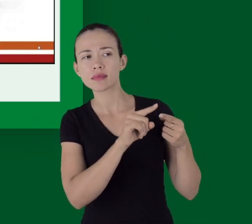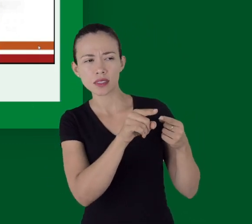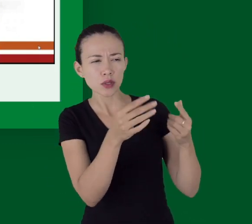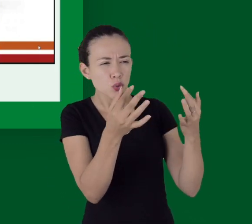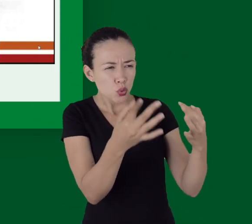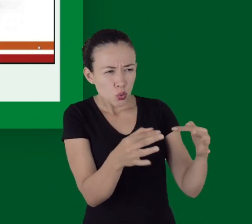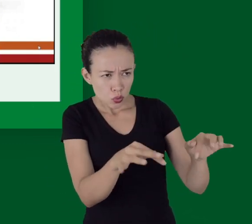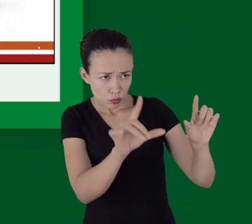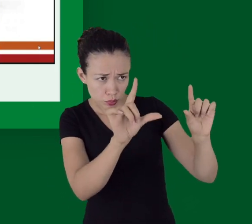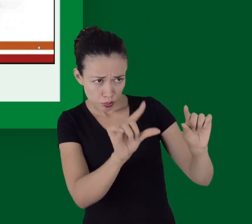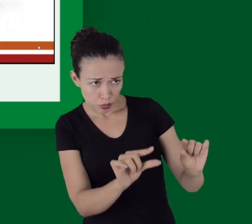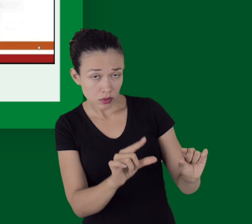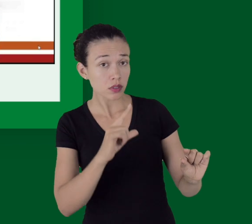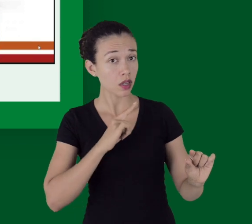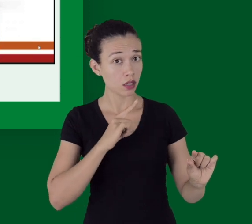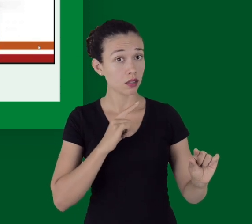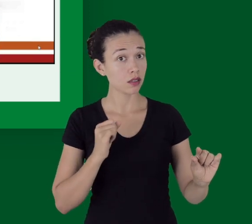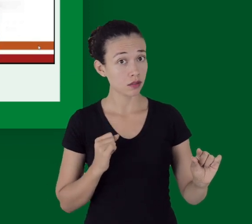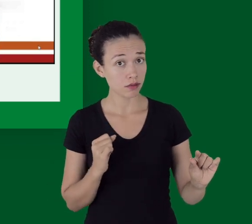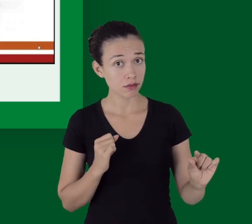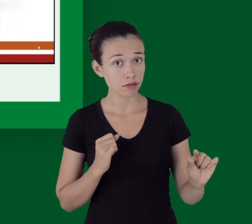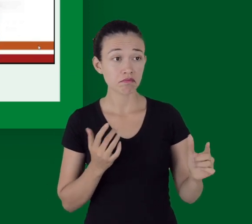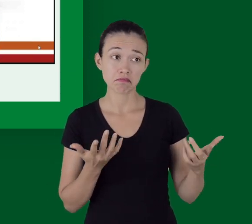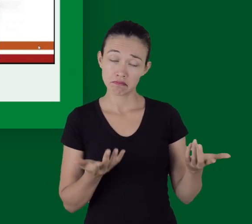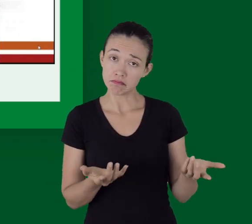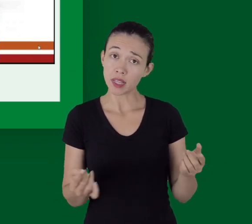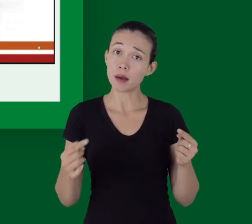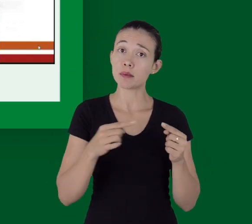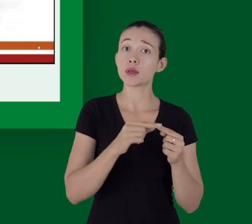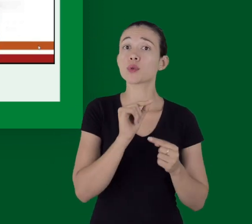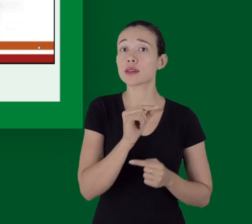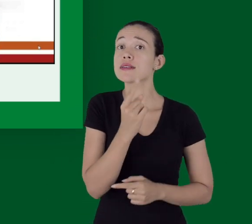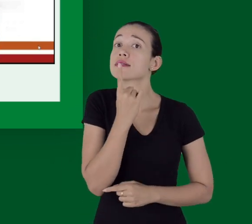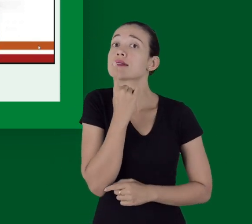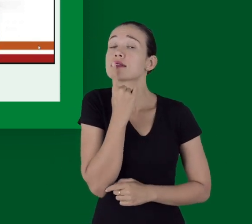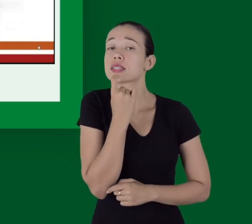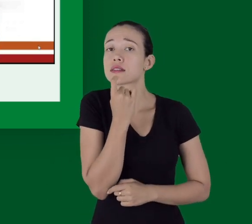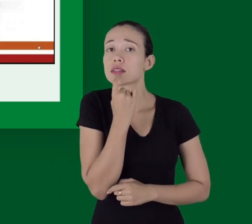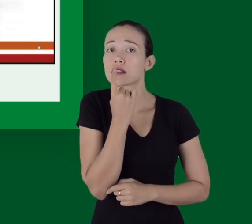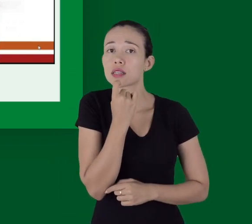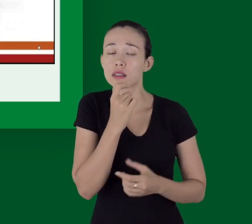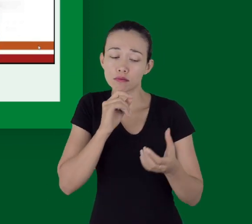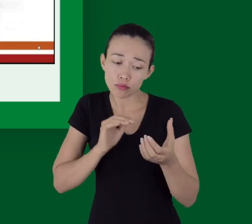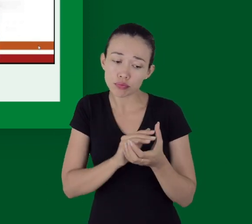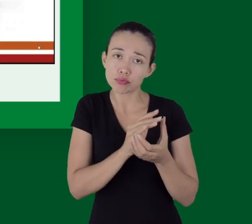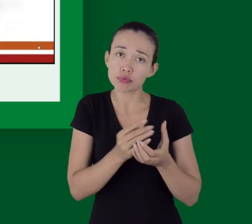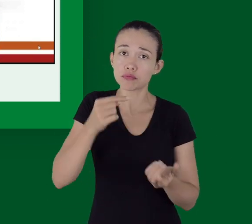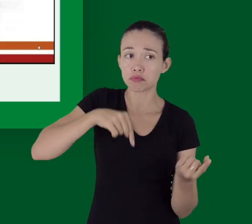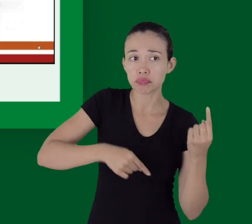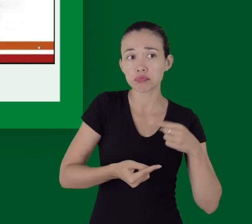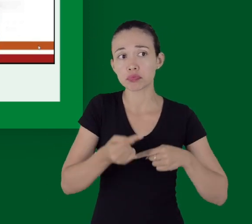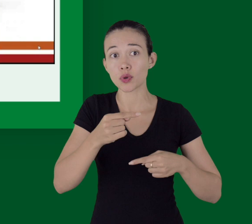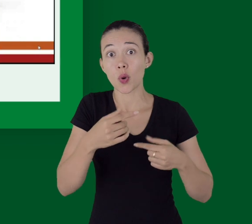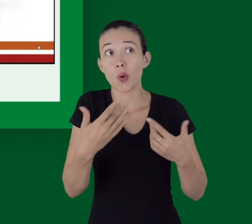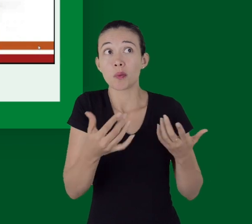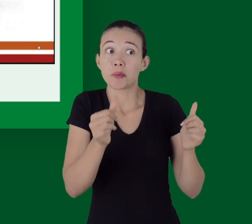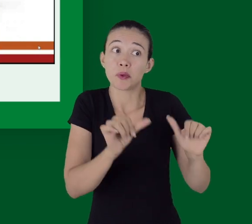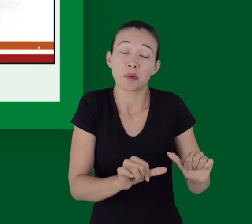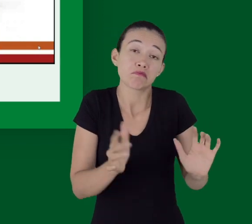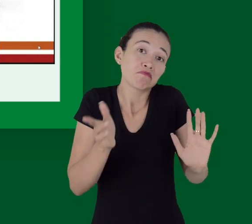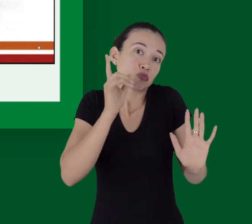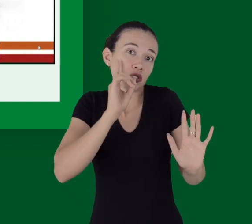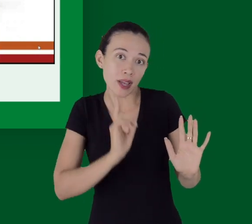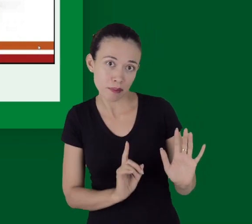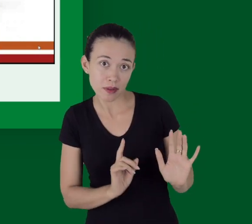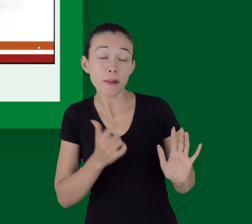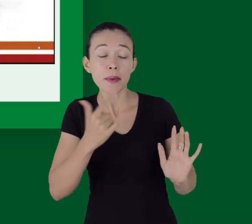melhora da dor, que é o mais importante, né? O paciente vai falar melhorei a dor, né? Quer dizer que tá passando sangue, ou até porque evoluiu, né? A